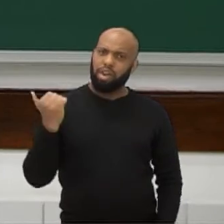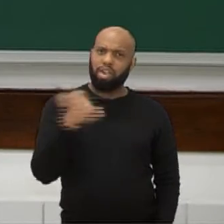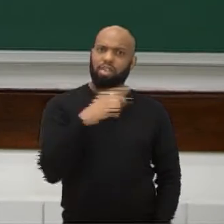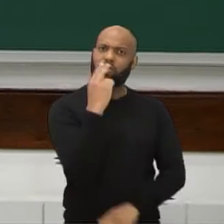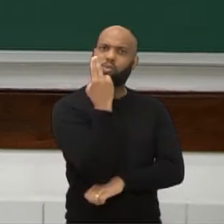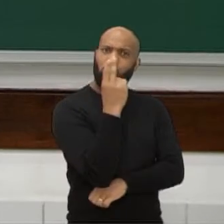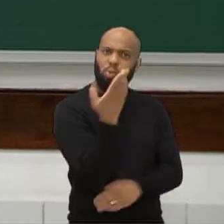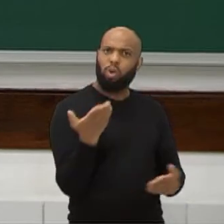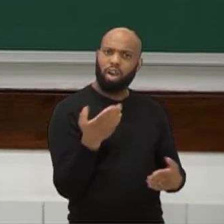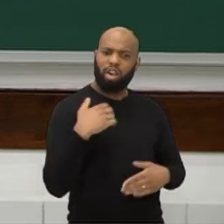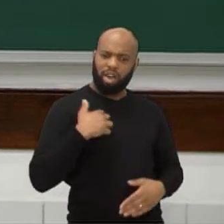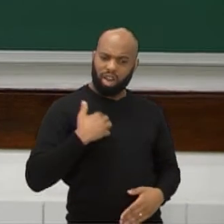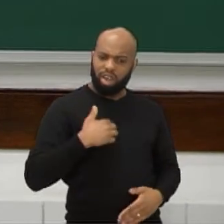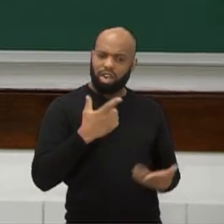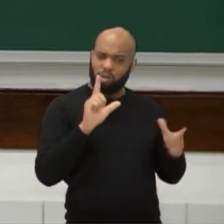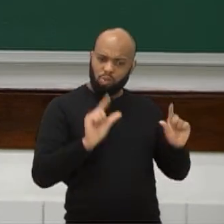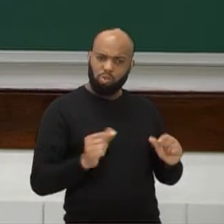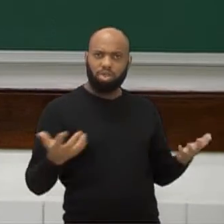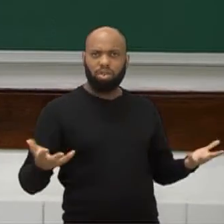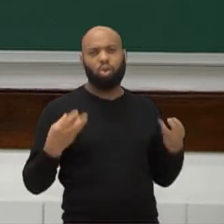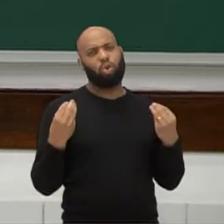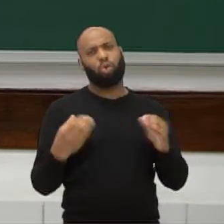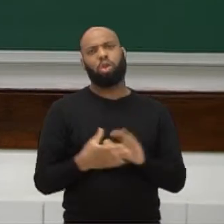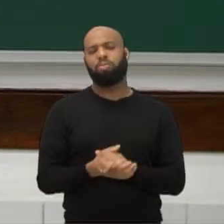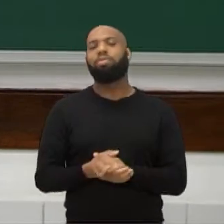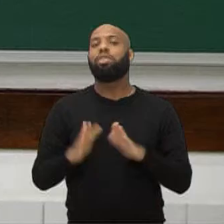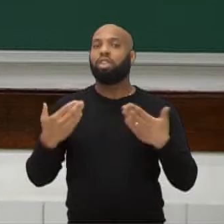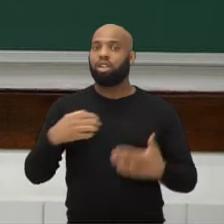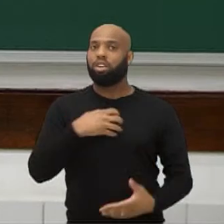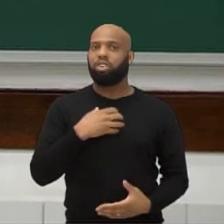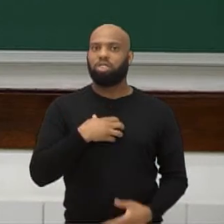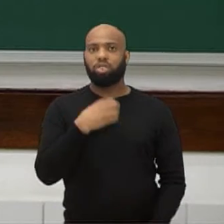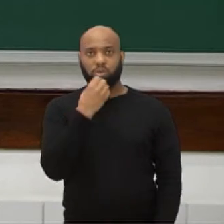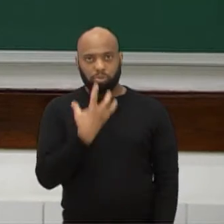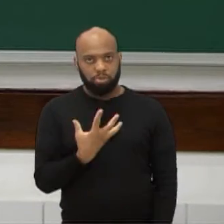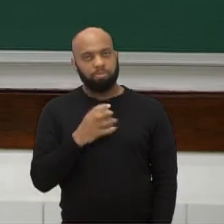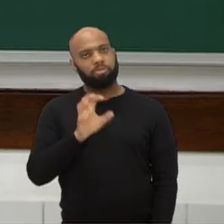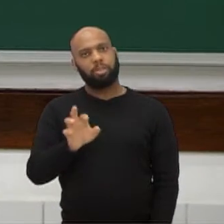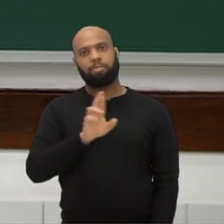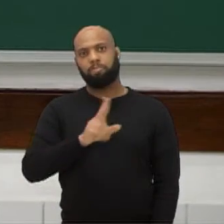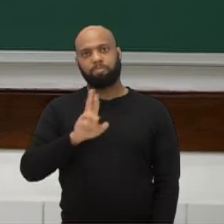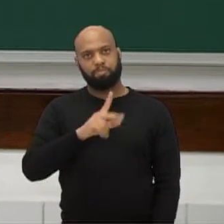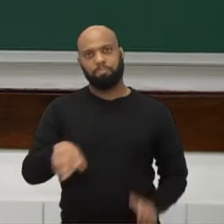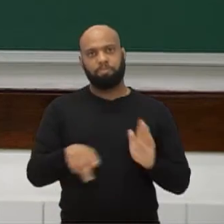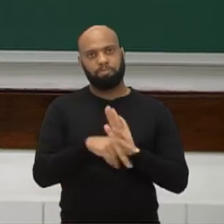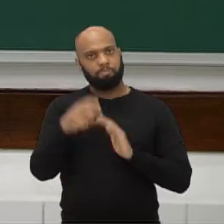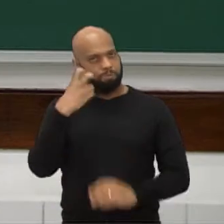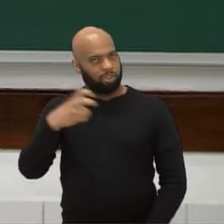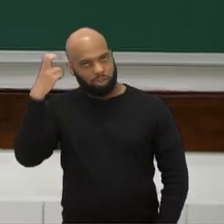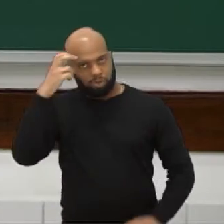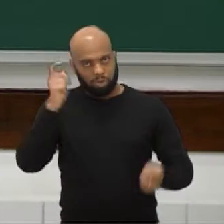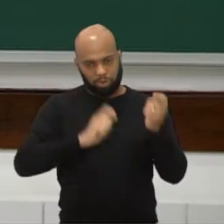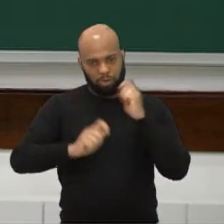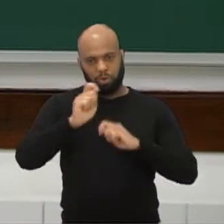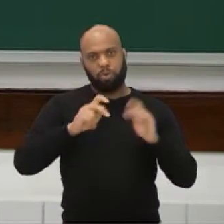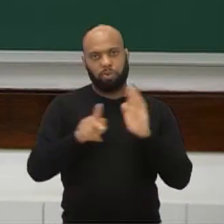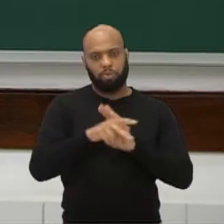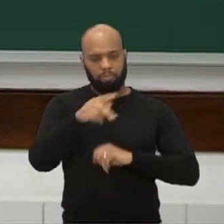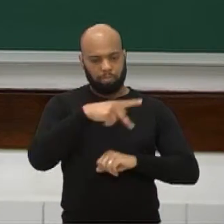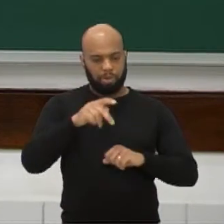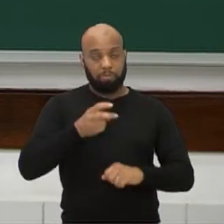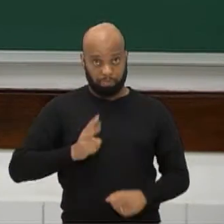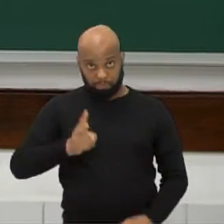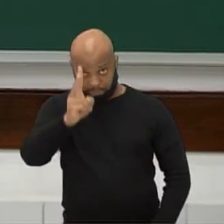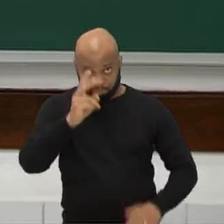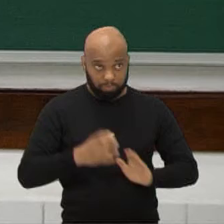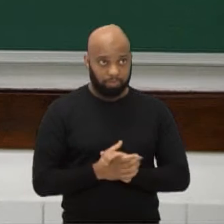imposto pelo mesmo produto que um estrangeiro? É algo que não é da cultura econômica, enfim, dos países. Vamos em